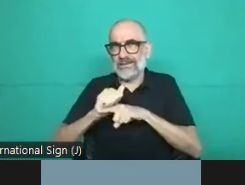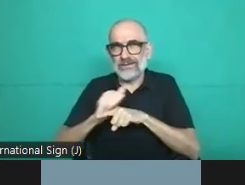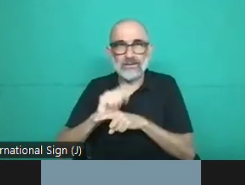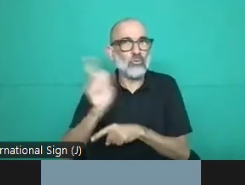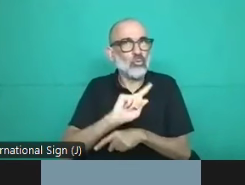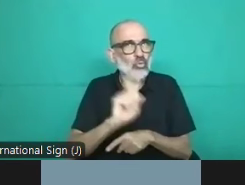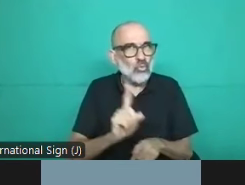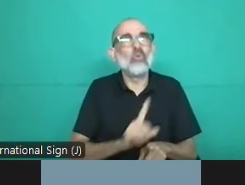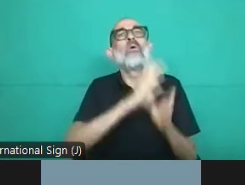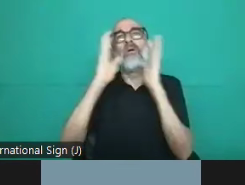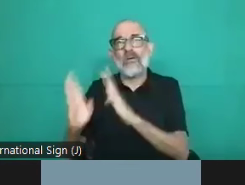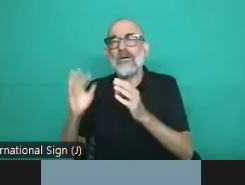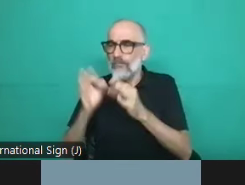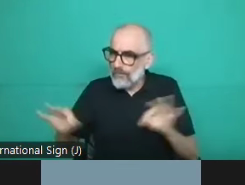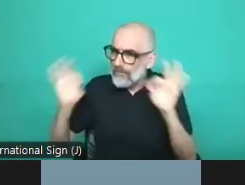maneira